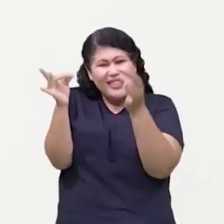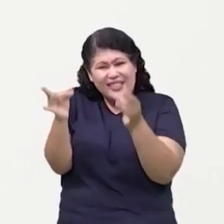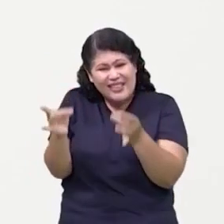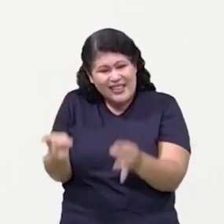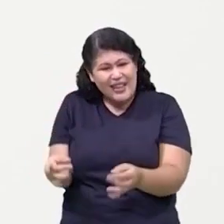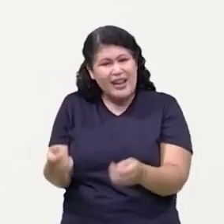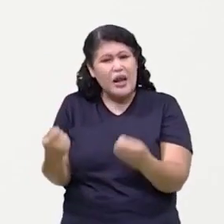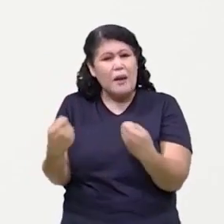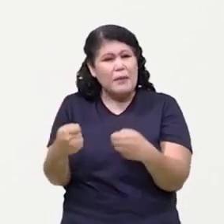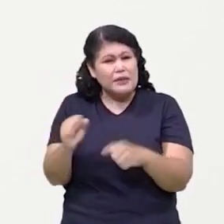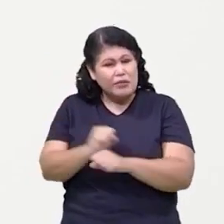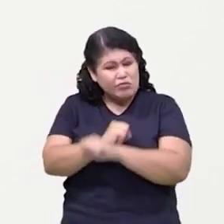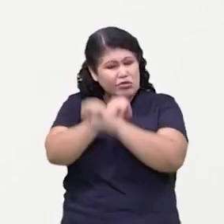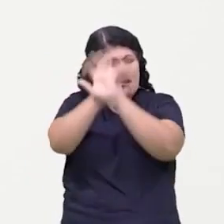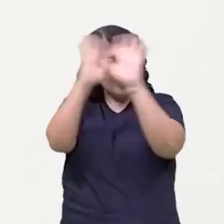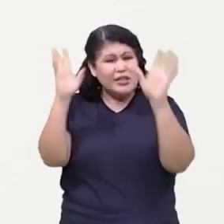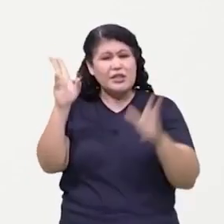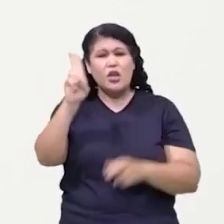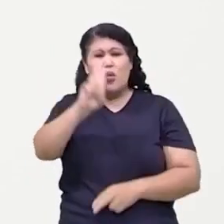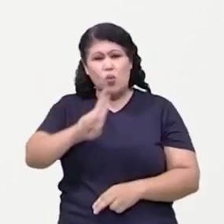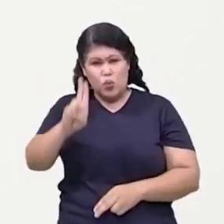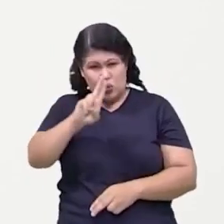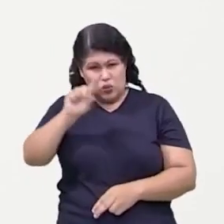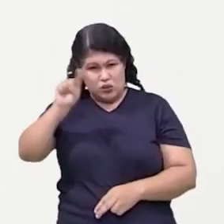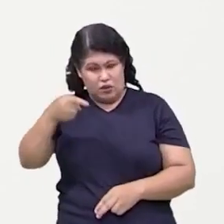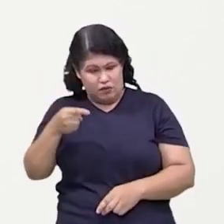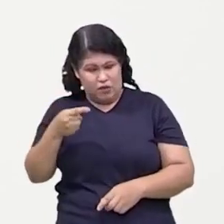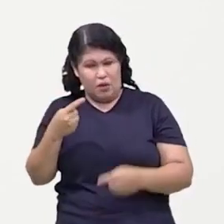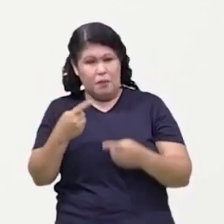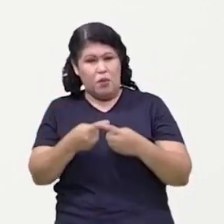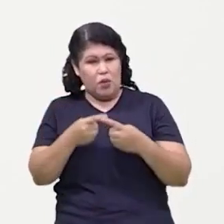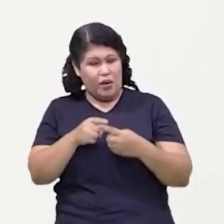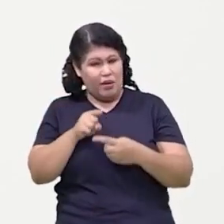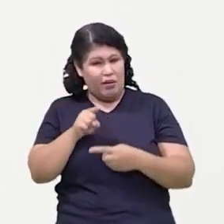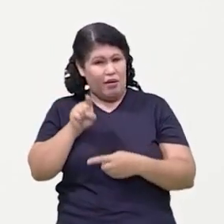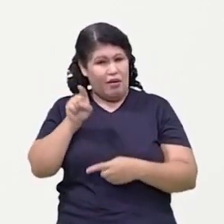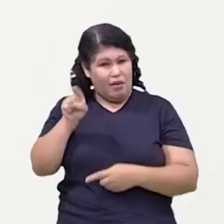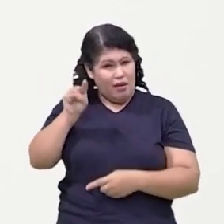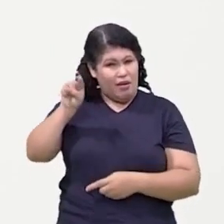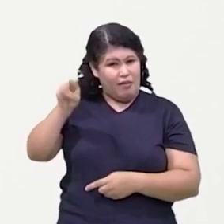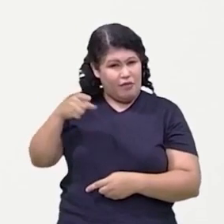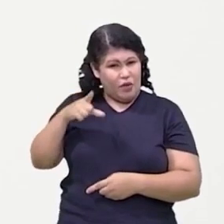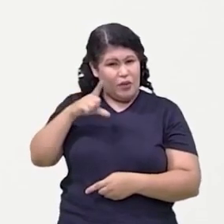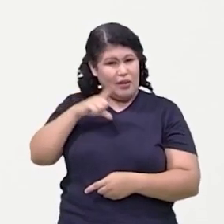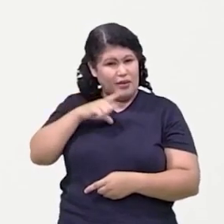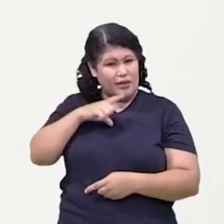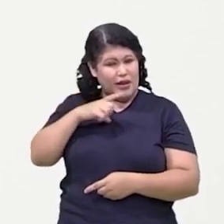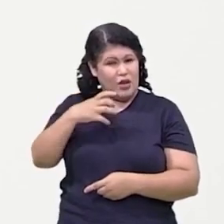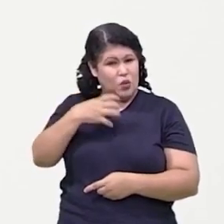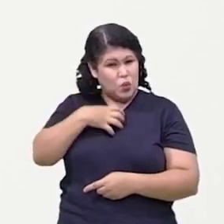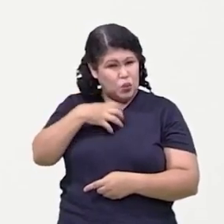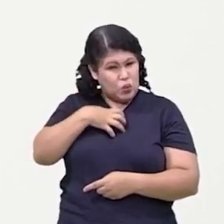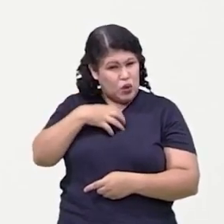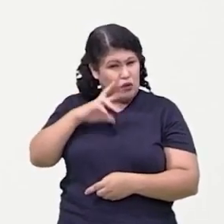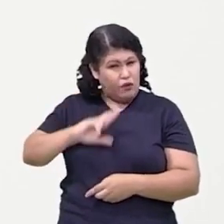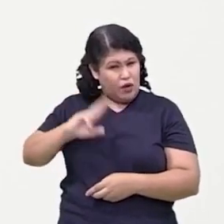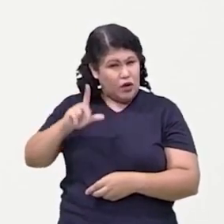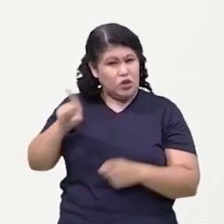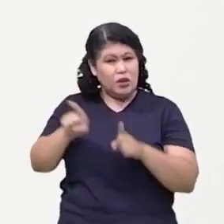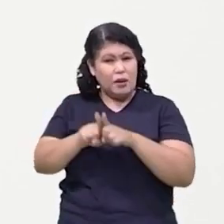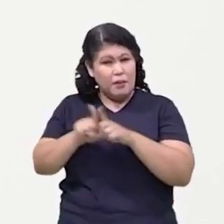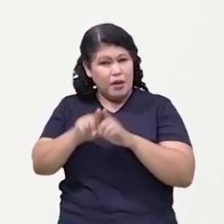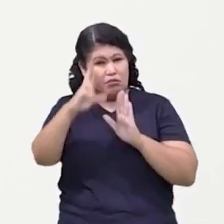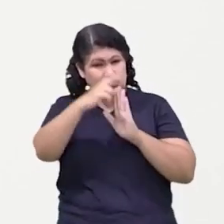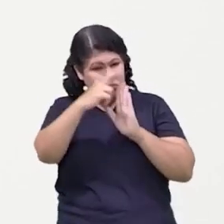saber mais sobre a vírgula, porque ela tem uma forma, ela tem algumas regras e algumas